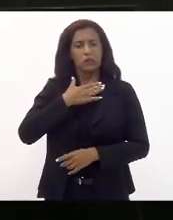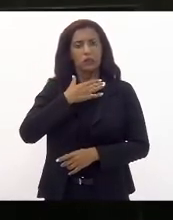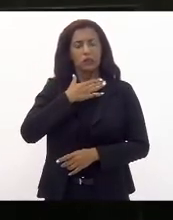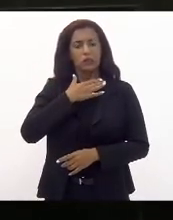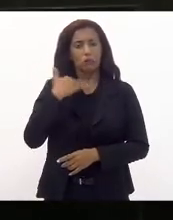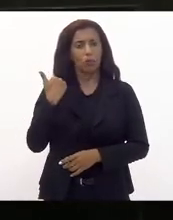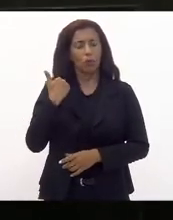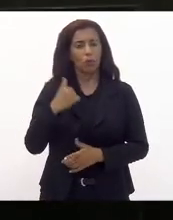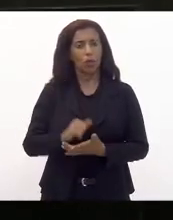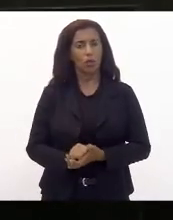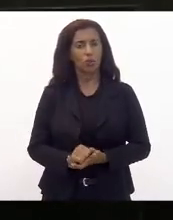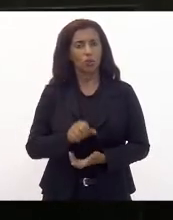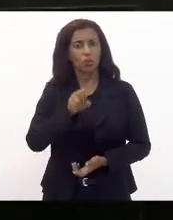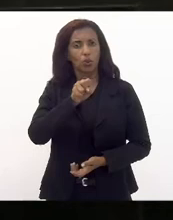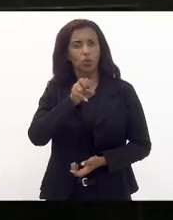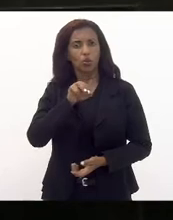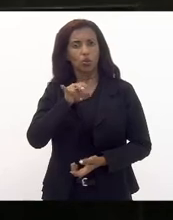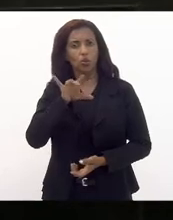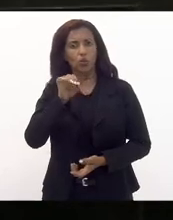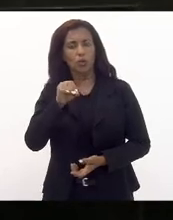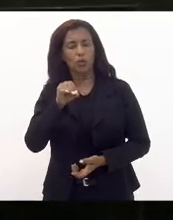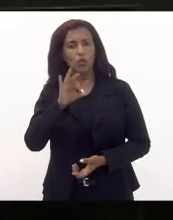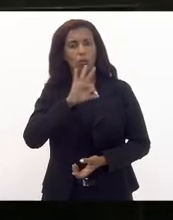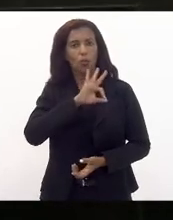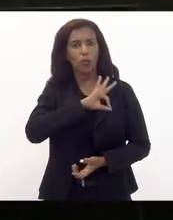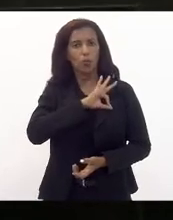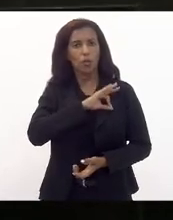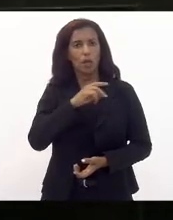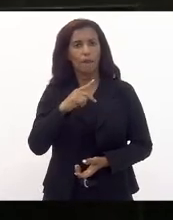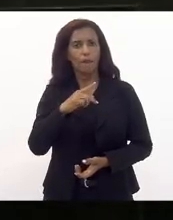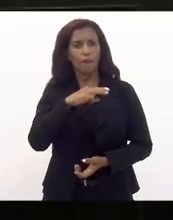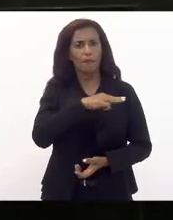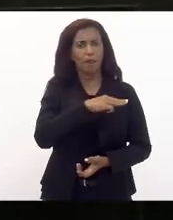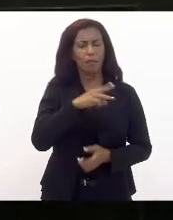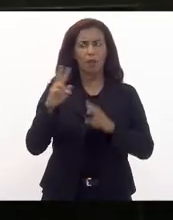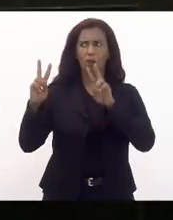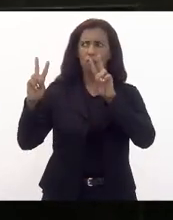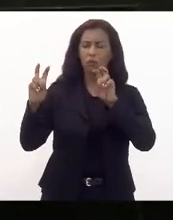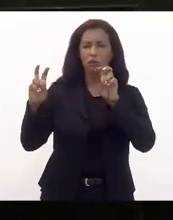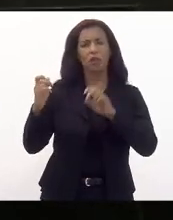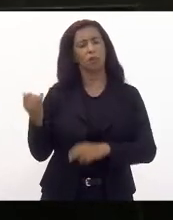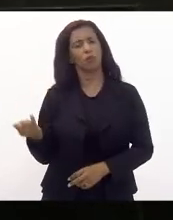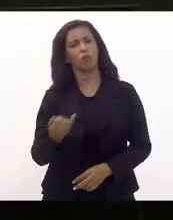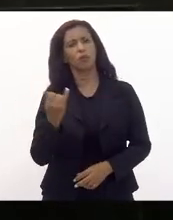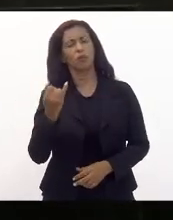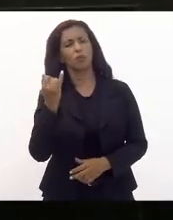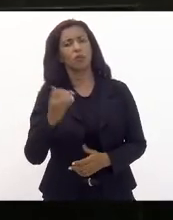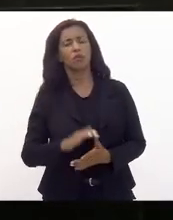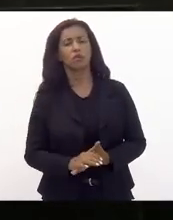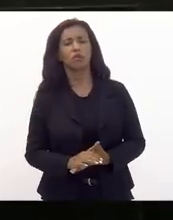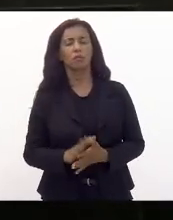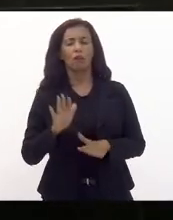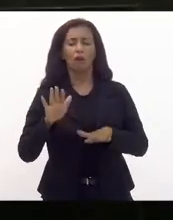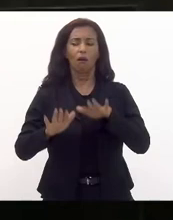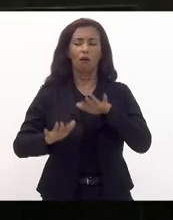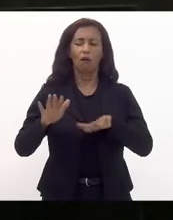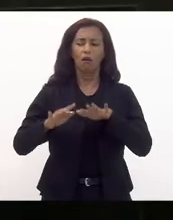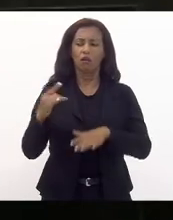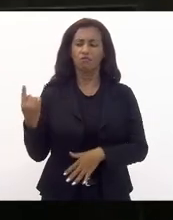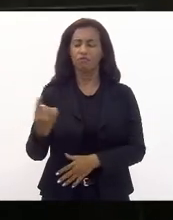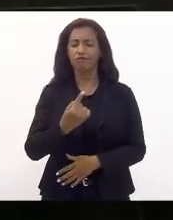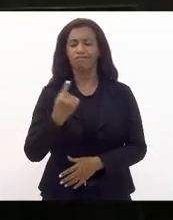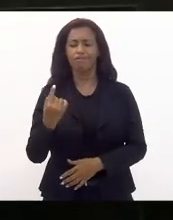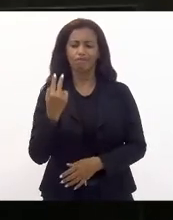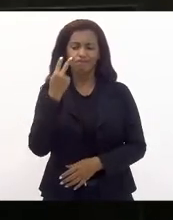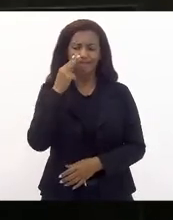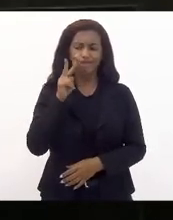suicídio de policiais militares é um tema muito importante mas que muita das vezes nós